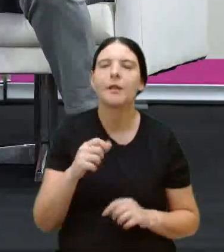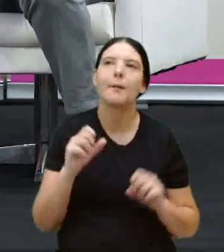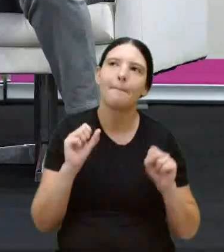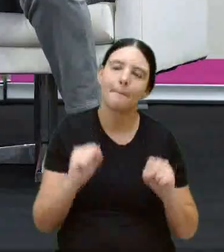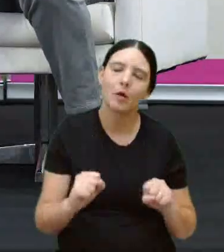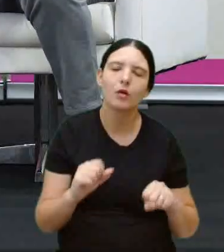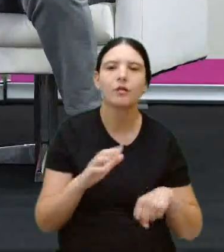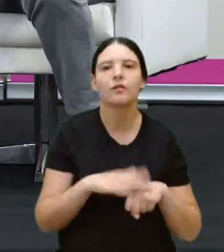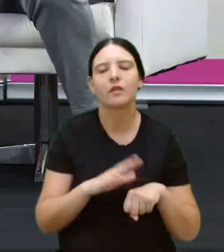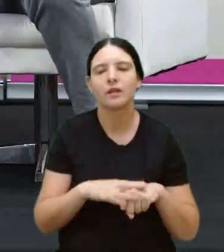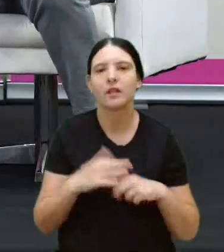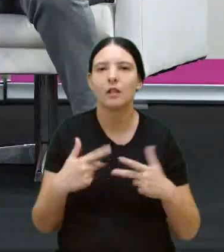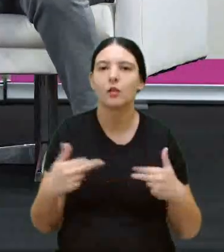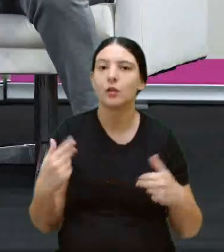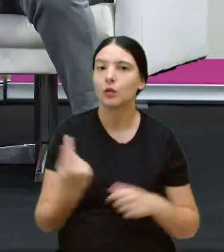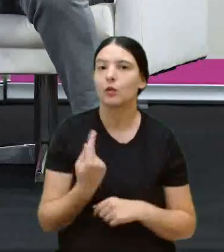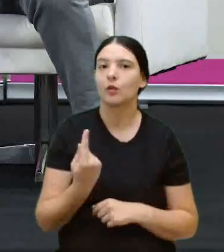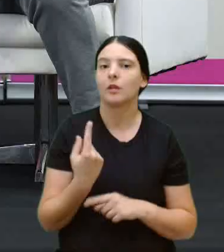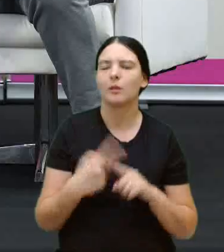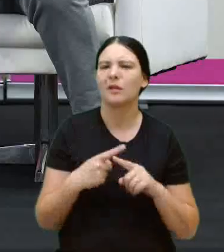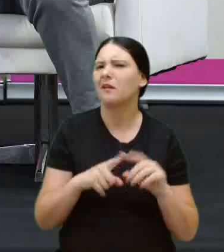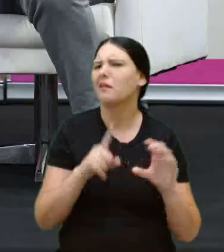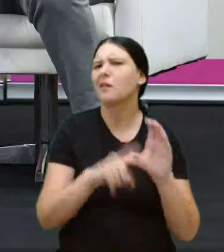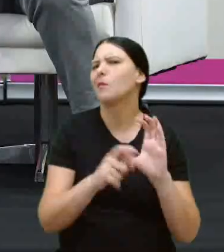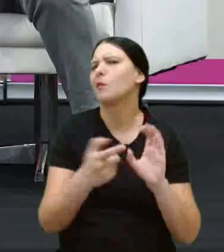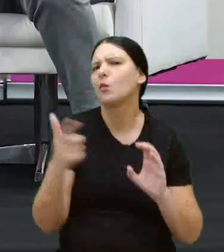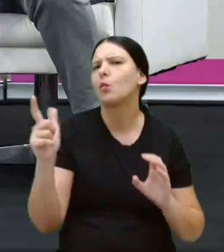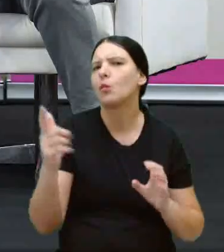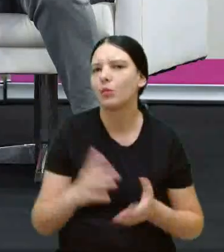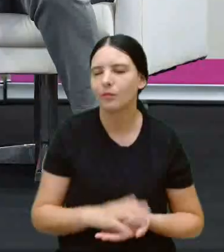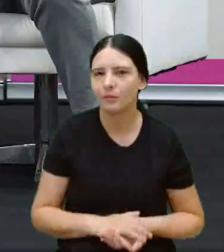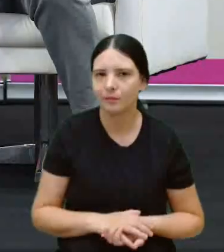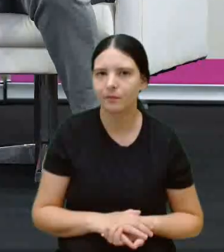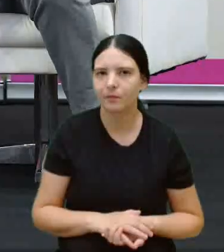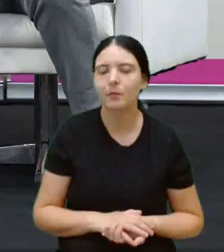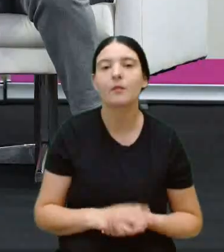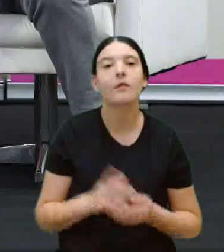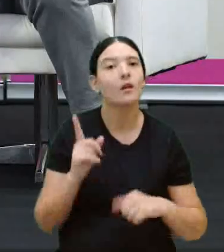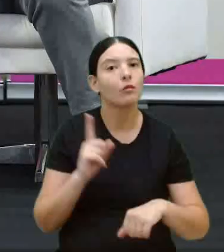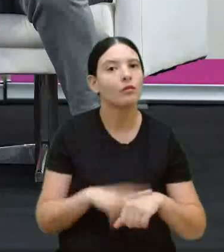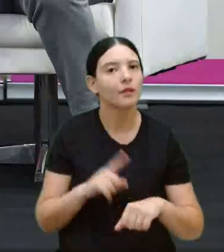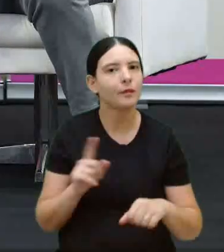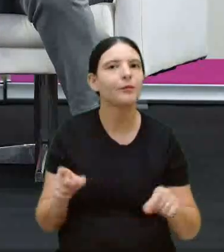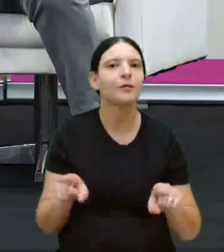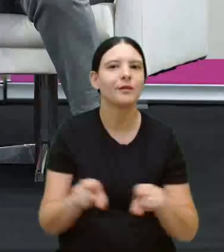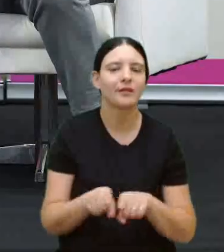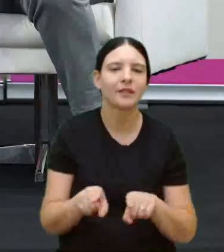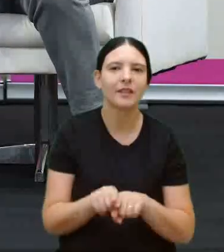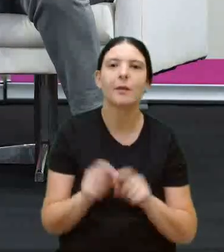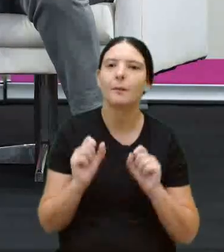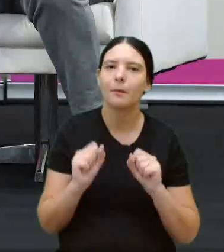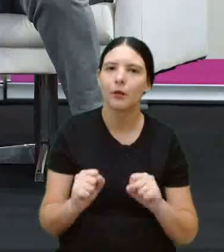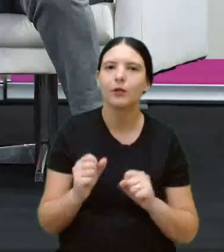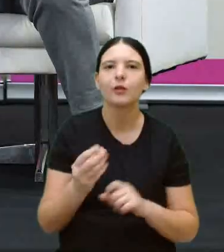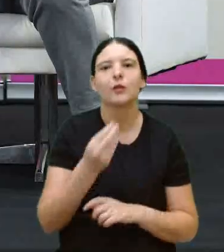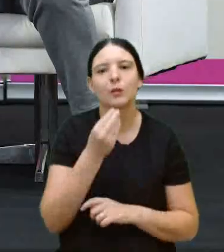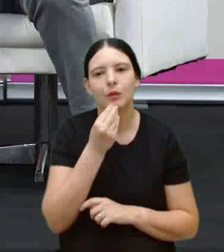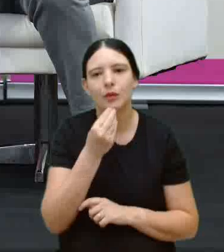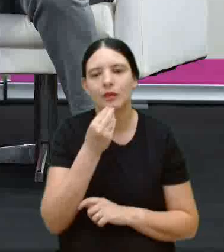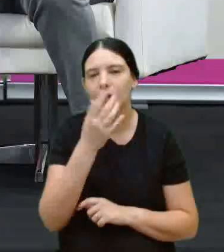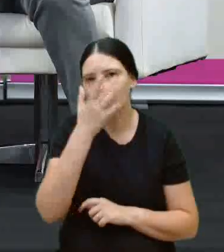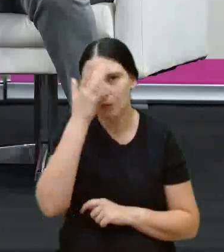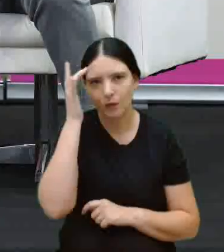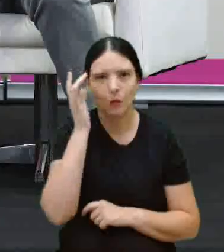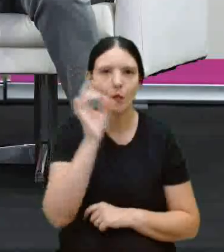só, porque eu dependo do outro. Ao mesmo tempo, pode ser uma oportunidade, como cada pessoa vai fazer esse